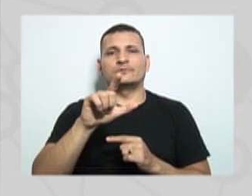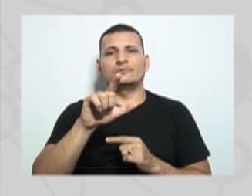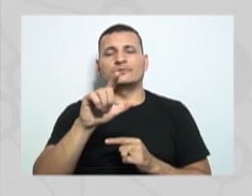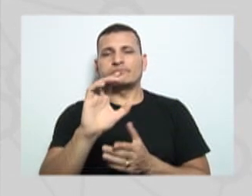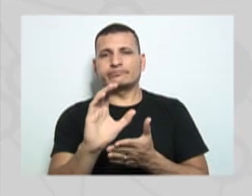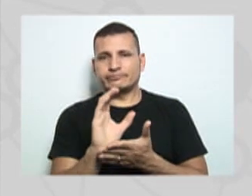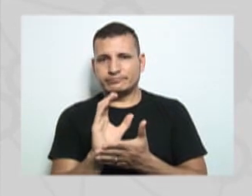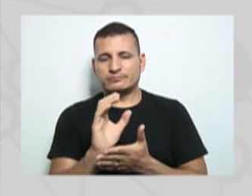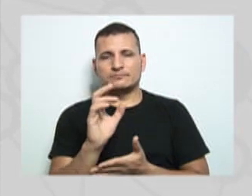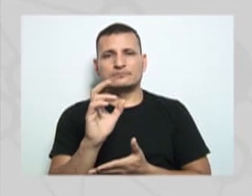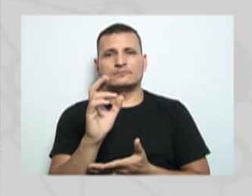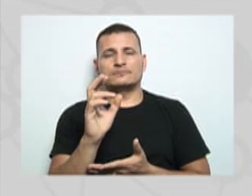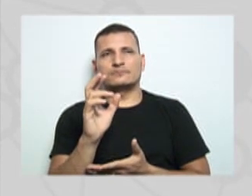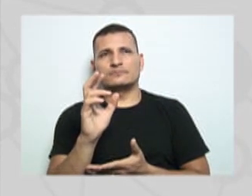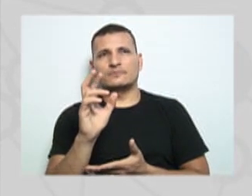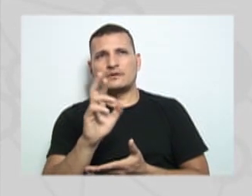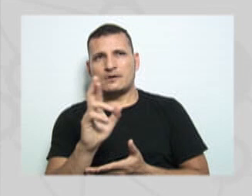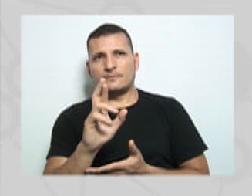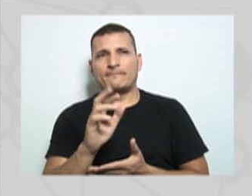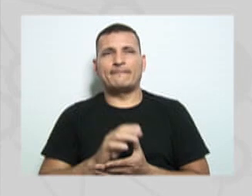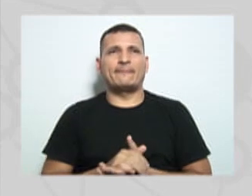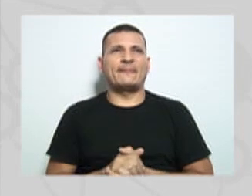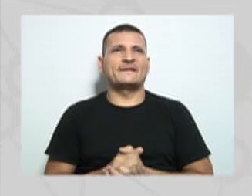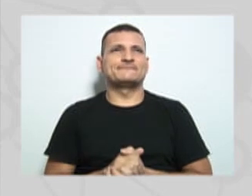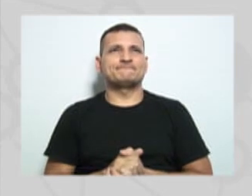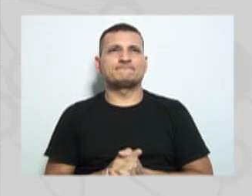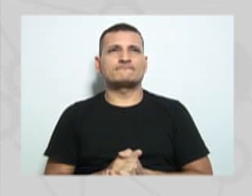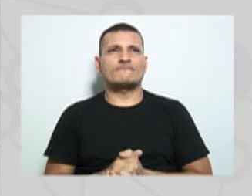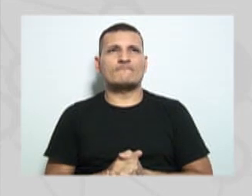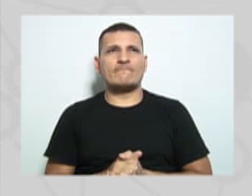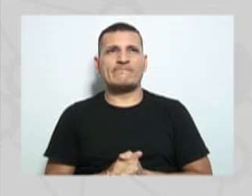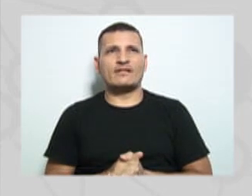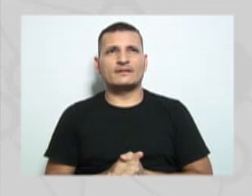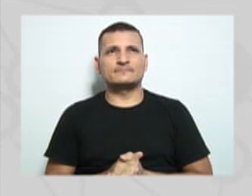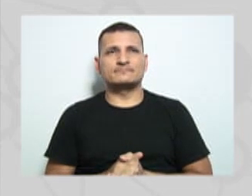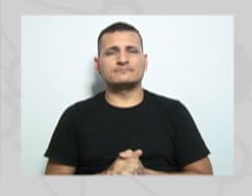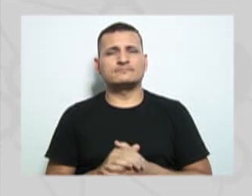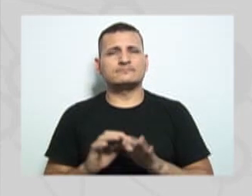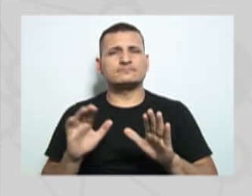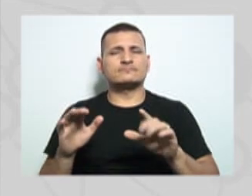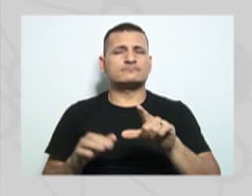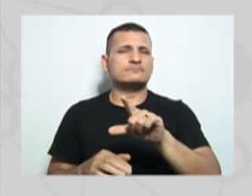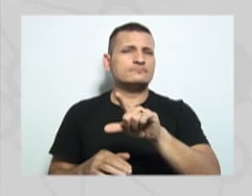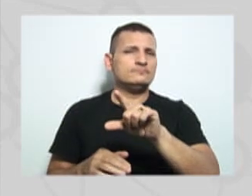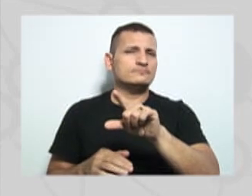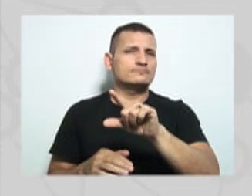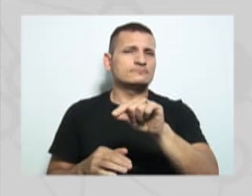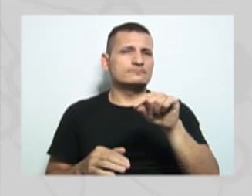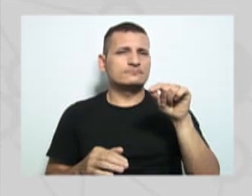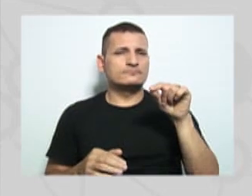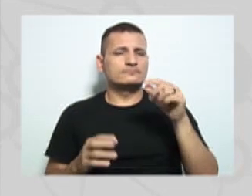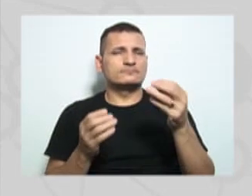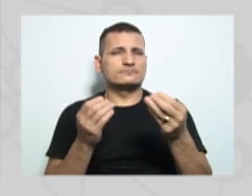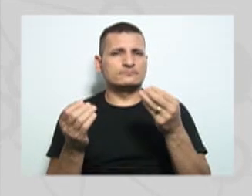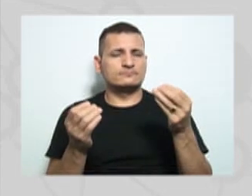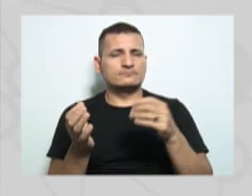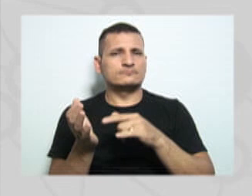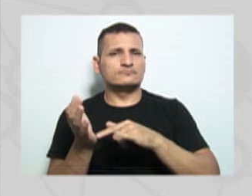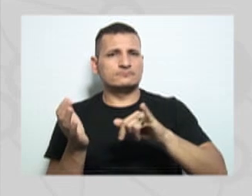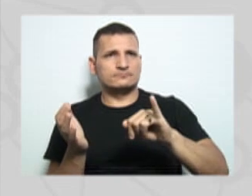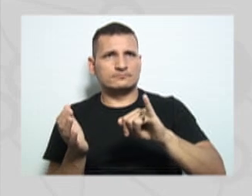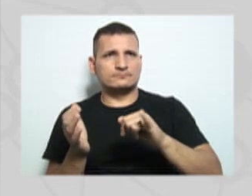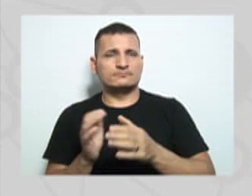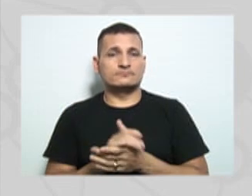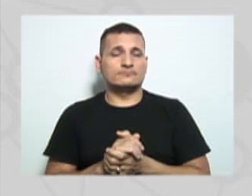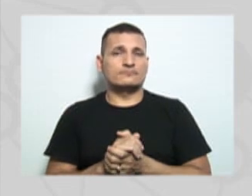Opção pelo regime de tributação. Vamos lá. A opção pelo regime de tributação deverá ser manifestada com o pagamento